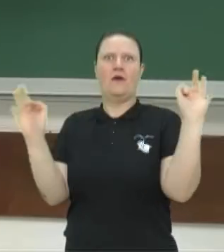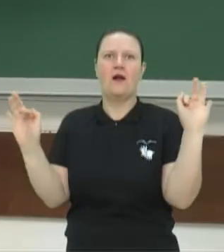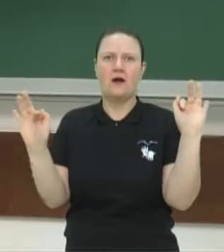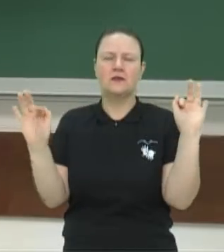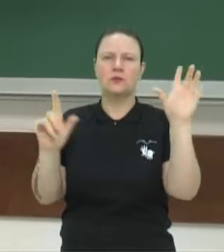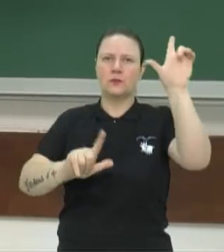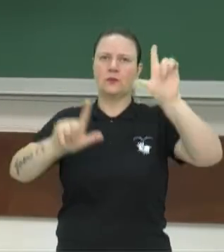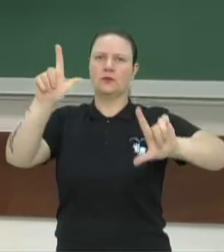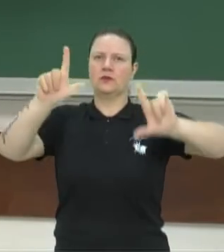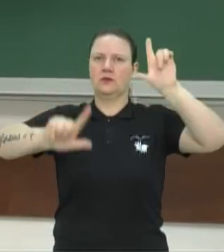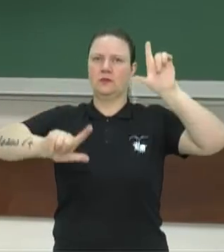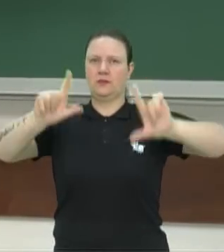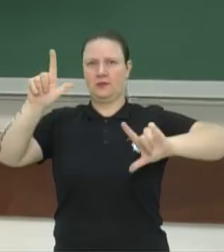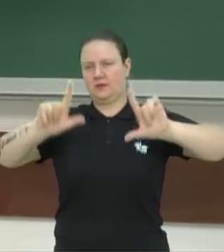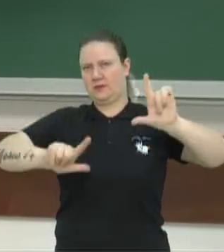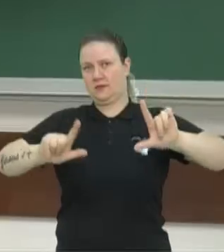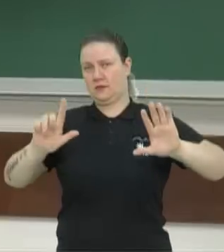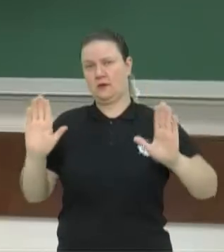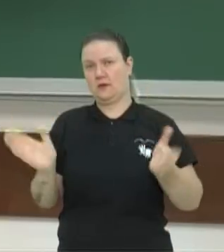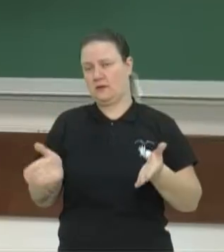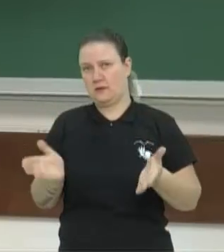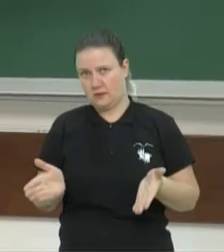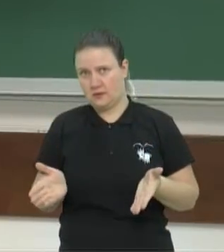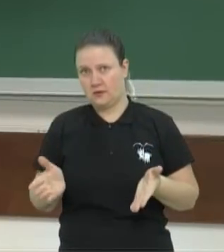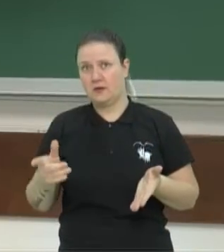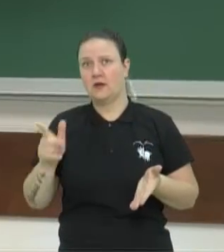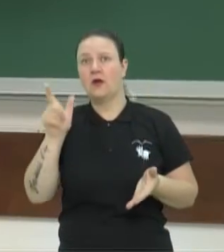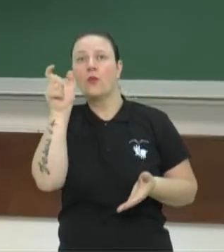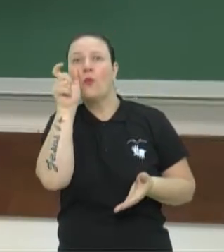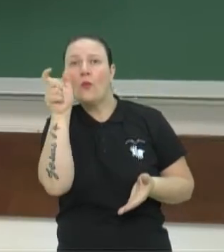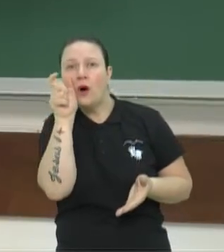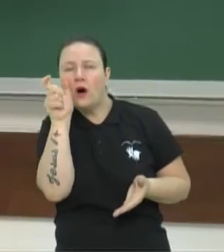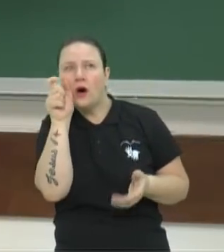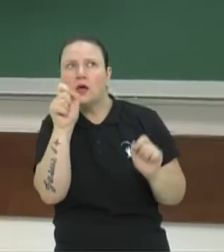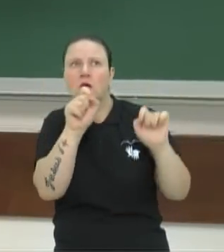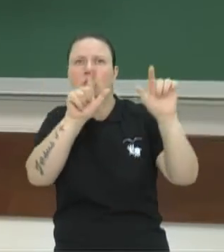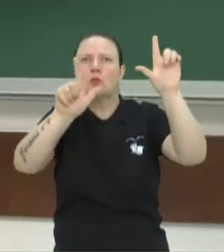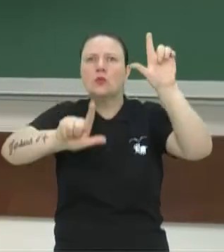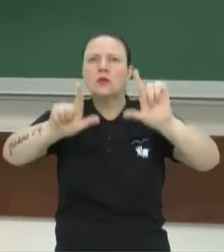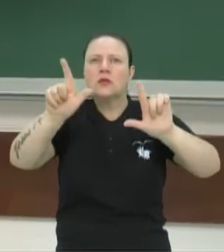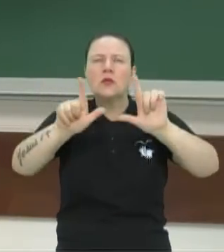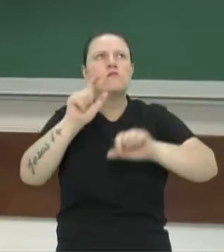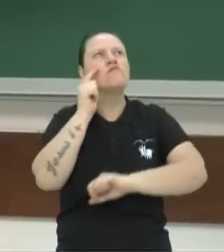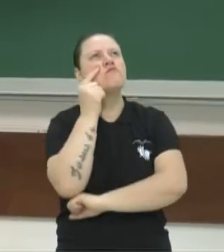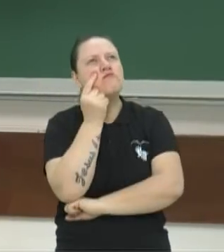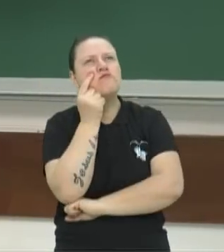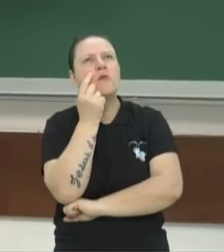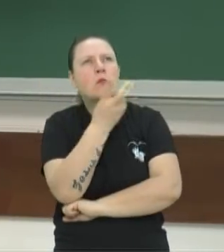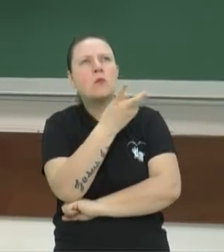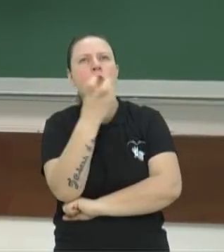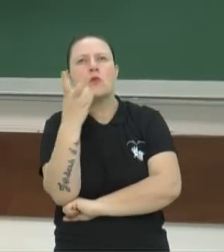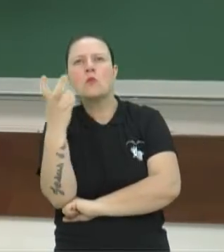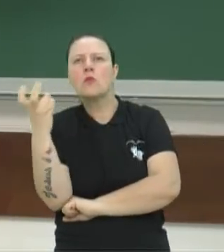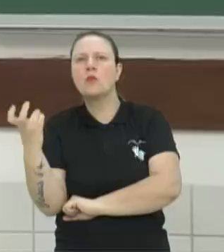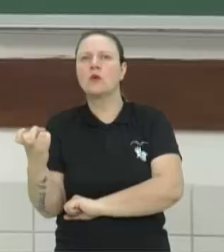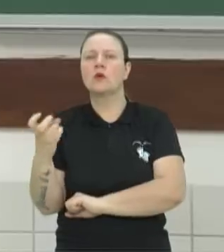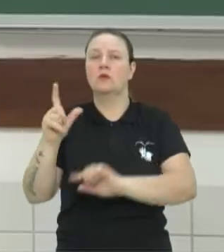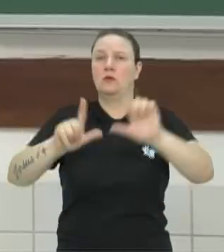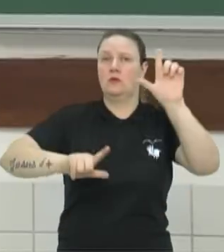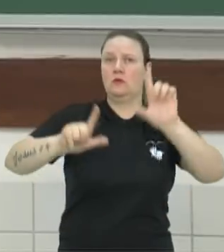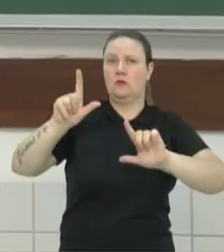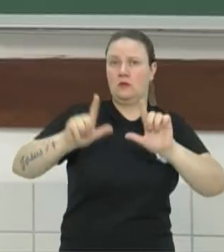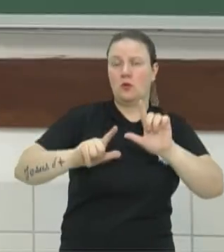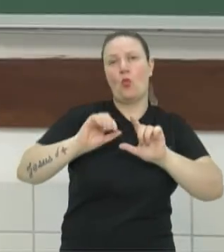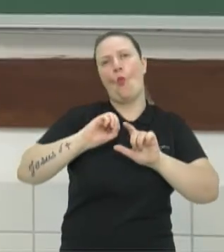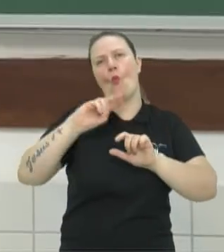a propaganda da empresa. Hoje você tem uma tarefa. Você vai ouvir as propagandas que você assistir na TV ou uma propaganda que você vê aí